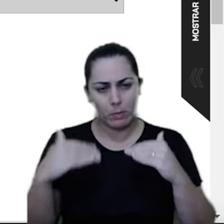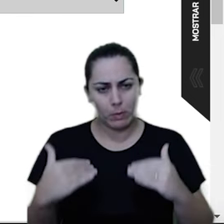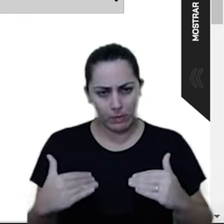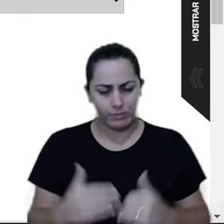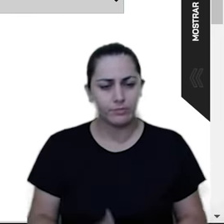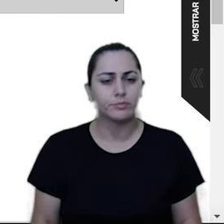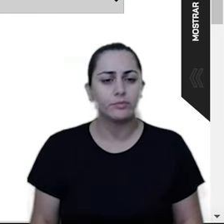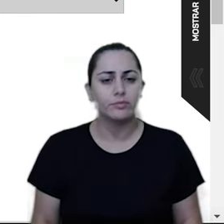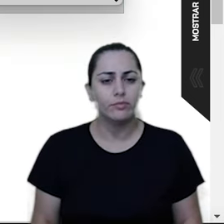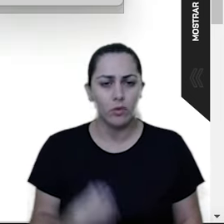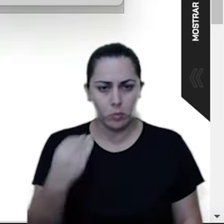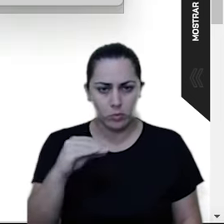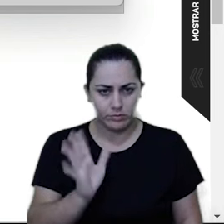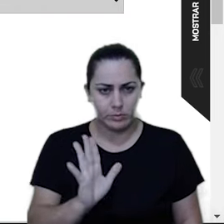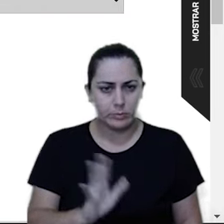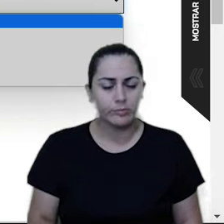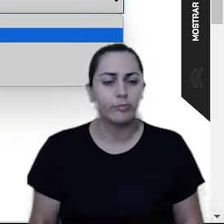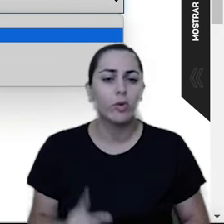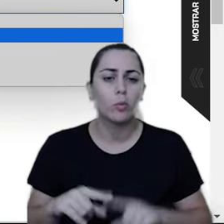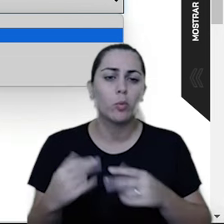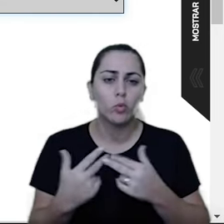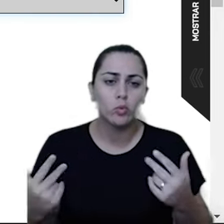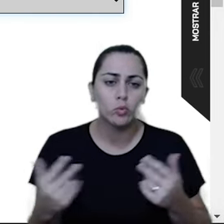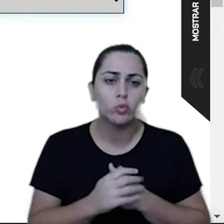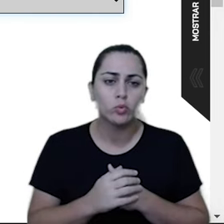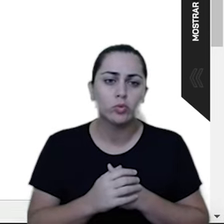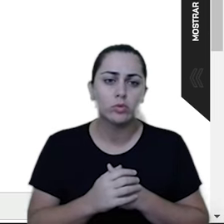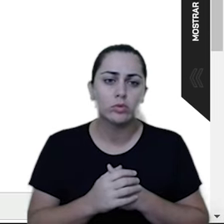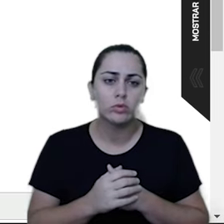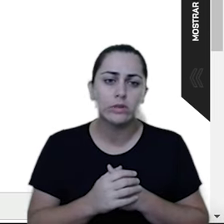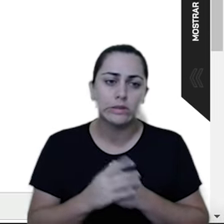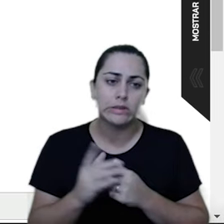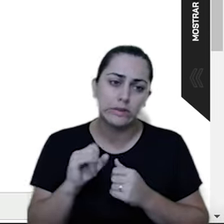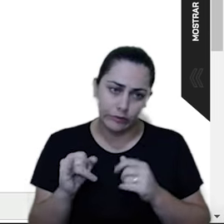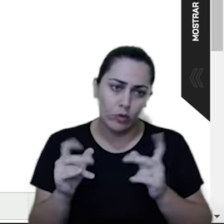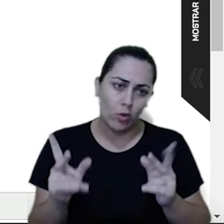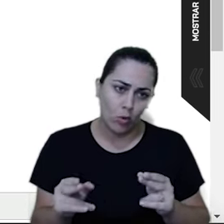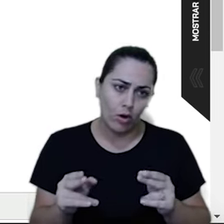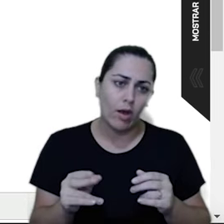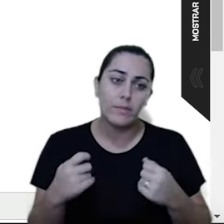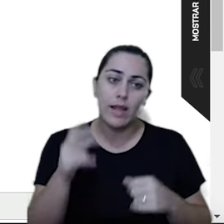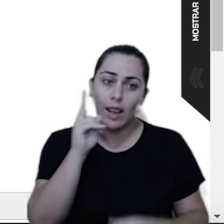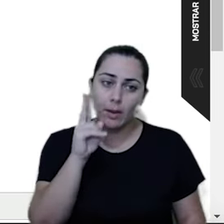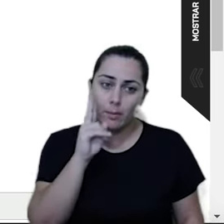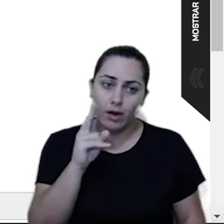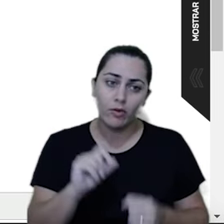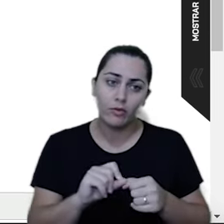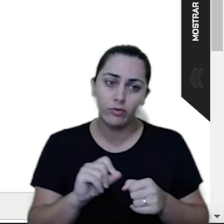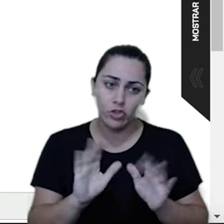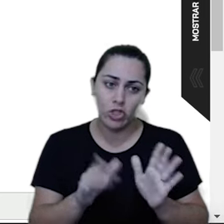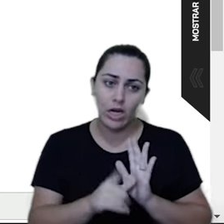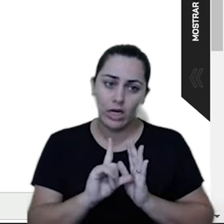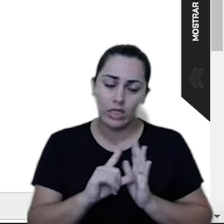é cofins produto se fosse pro mesmo né item até ó preciso lembrar se eu fiz lá no